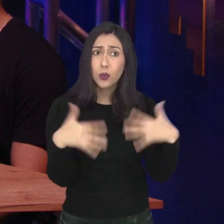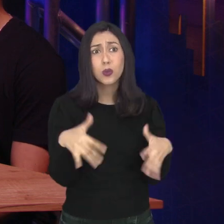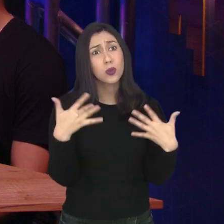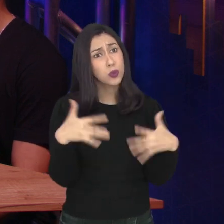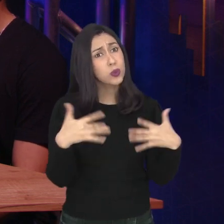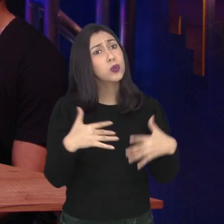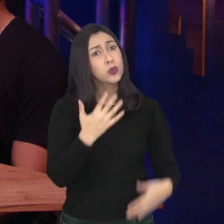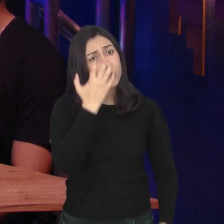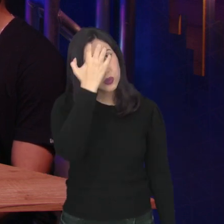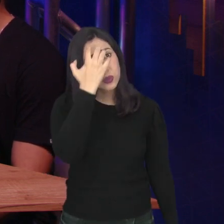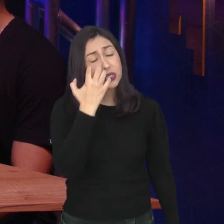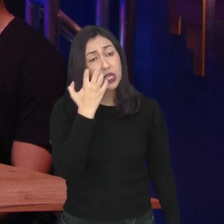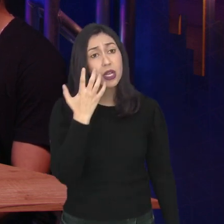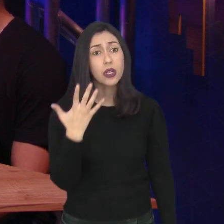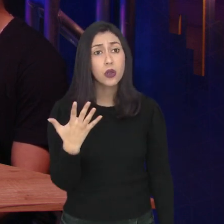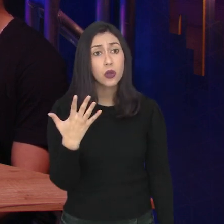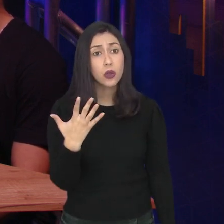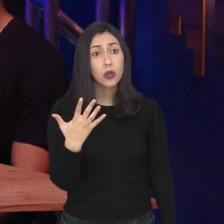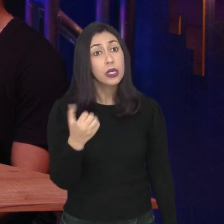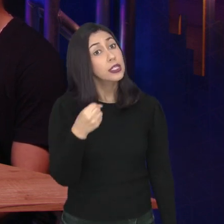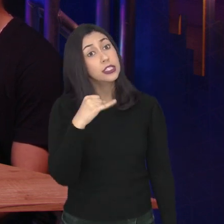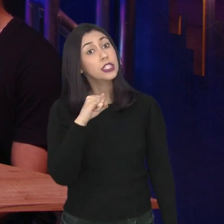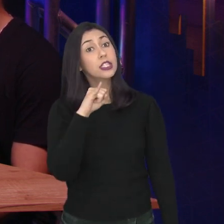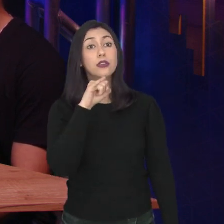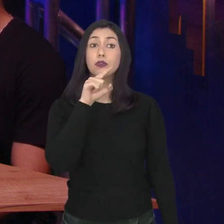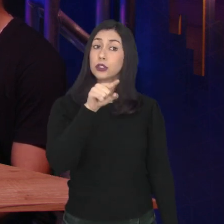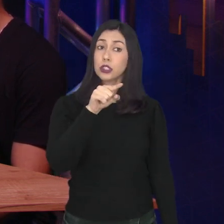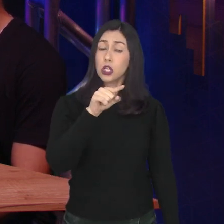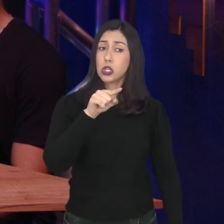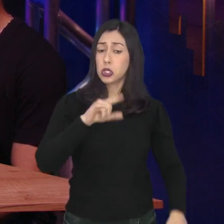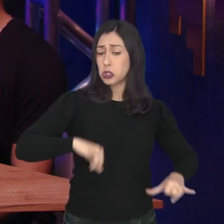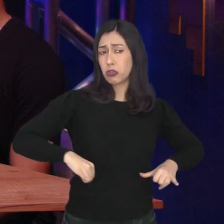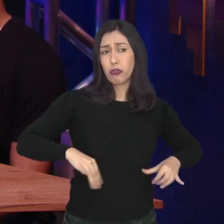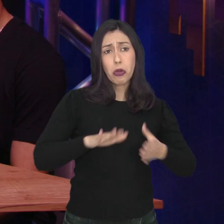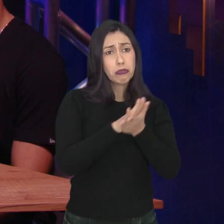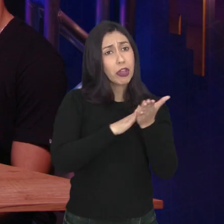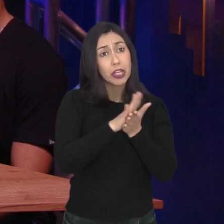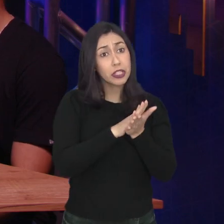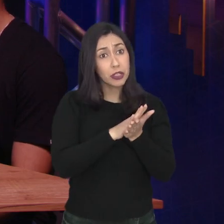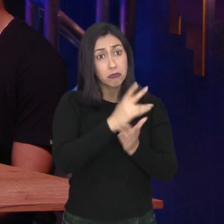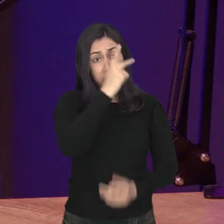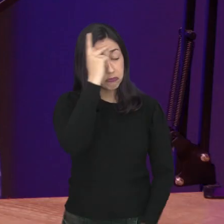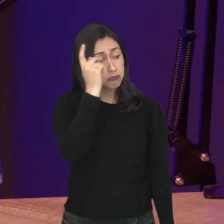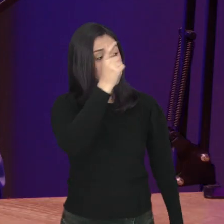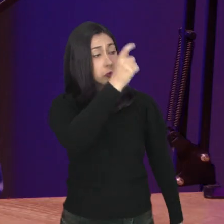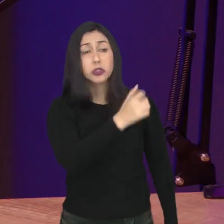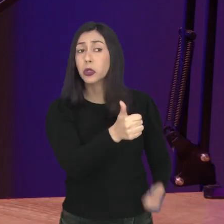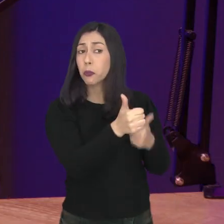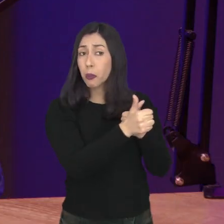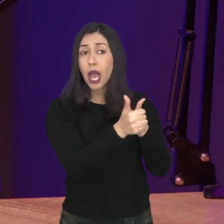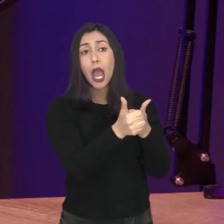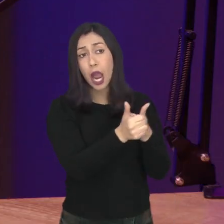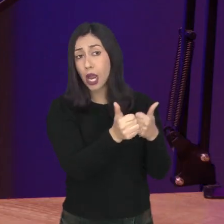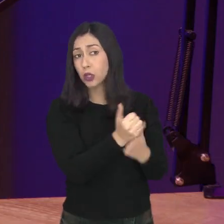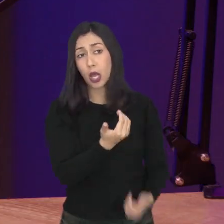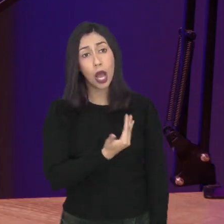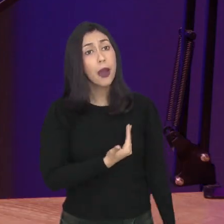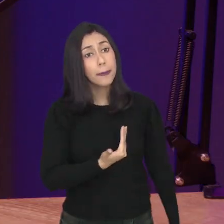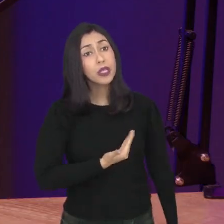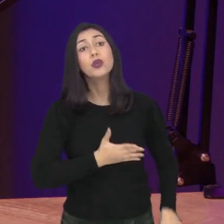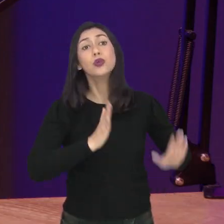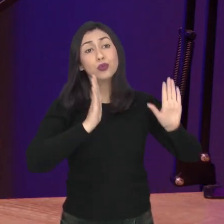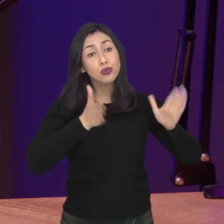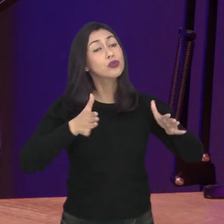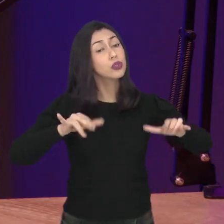muita coisa, né? Se você não sofreu, seu irmão, seu primo, alguém que você conhece pode ter sofrido, né? Um amigo,